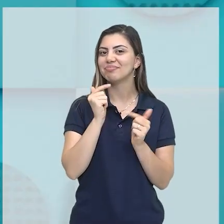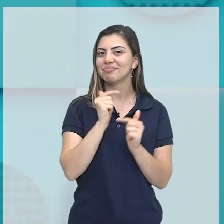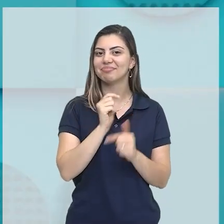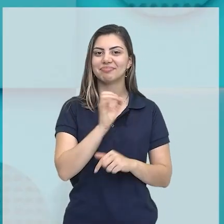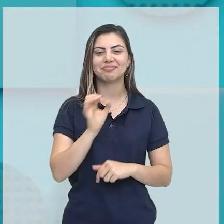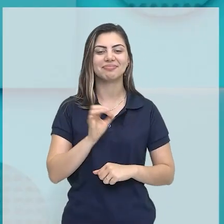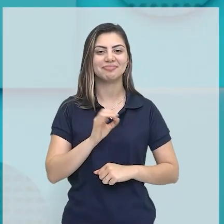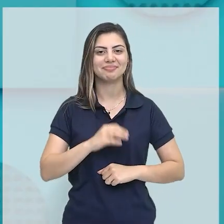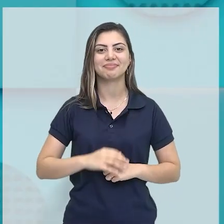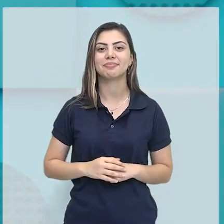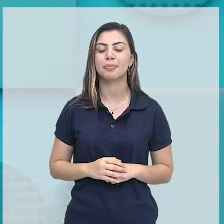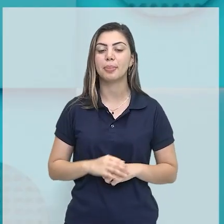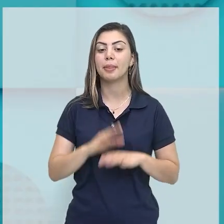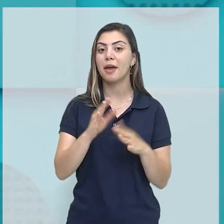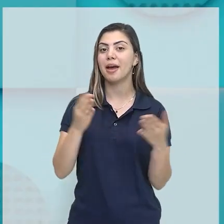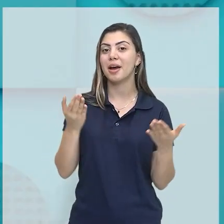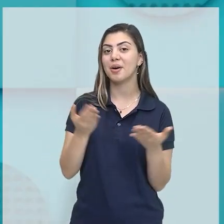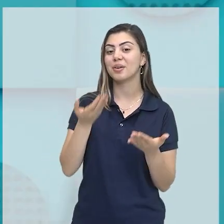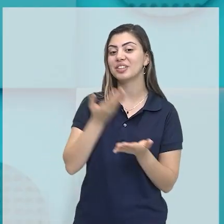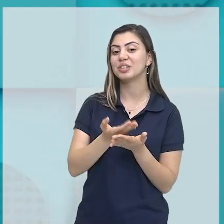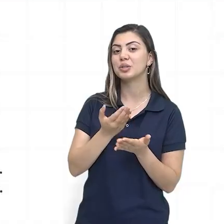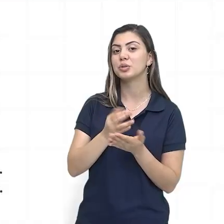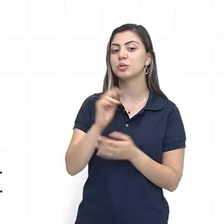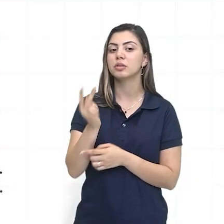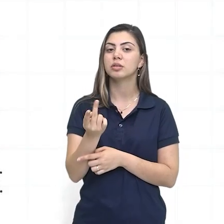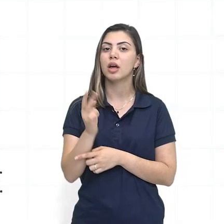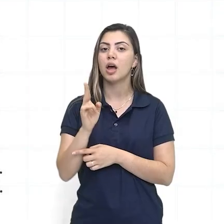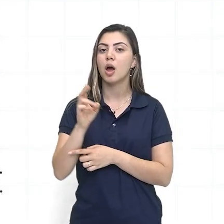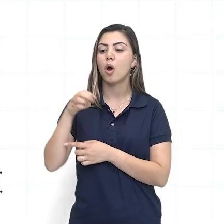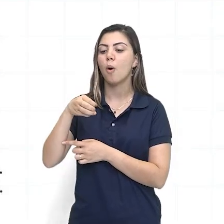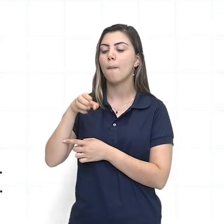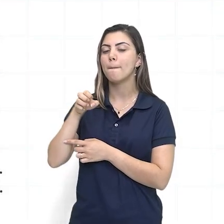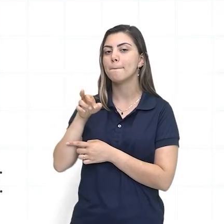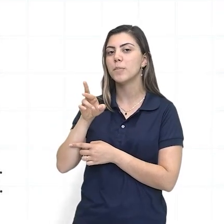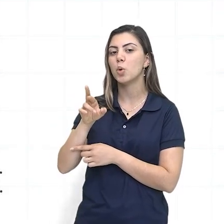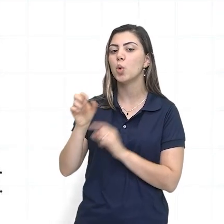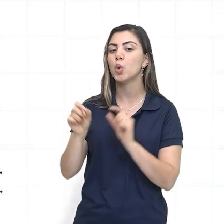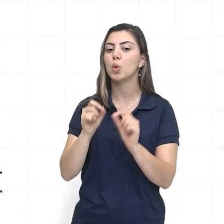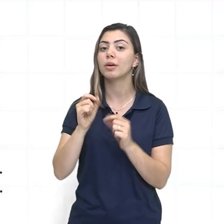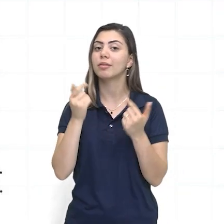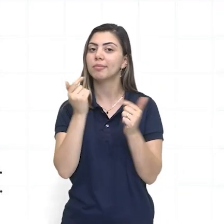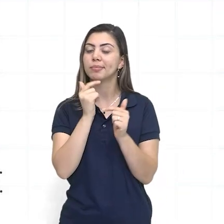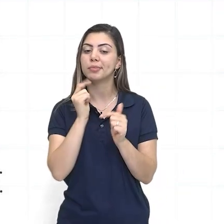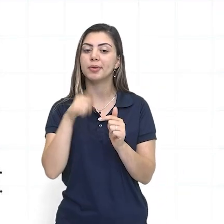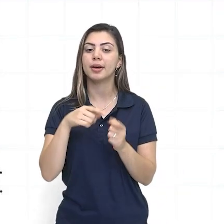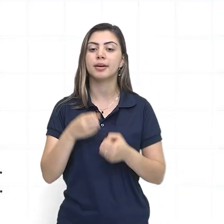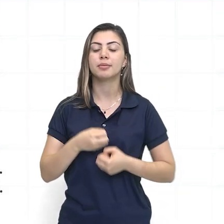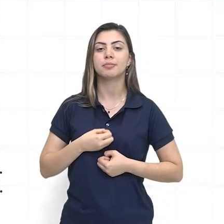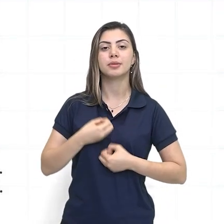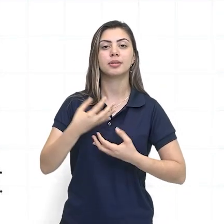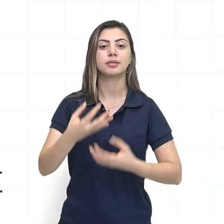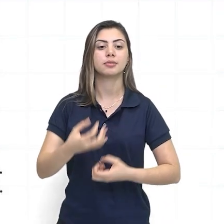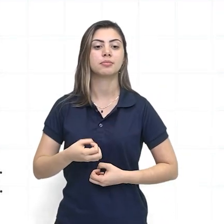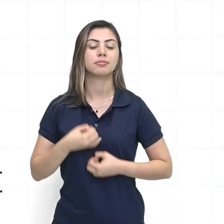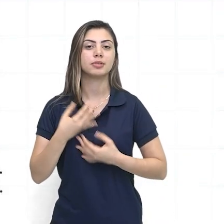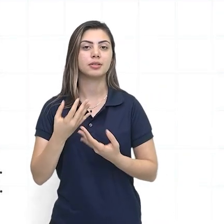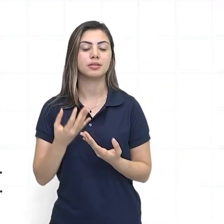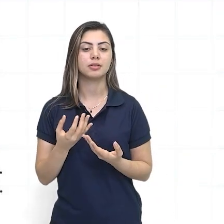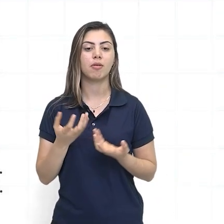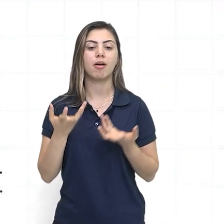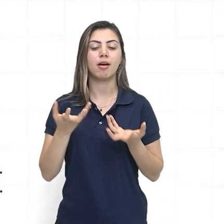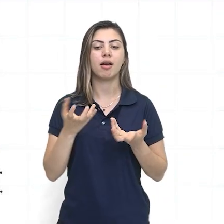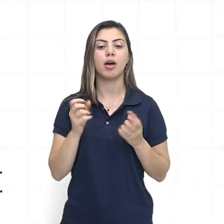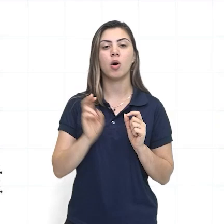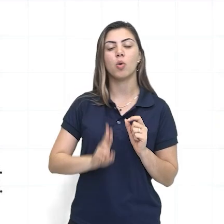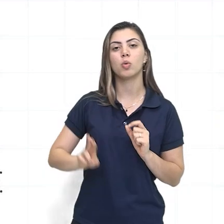imagens. Então, vamos conhecer o que é o humor. O humor é uma forma de expressão criativa que utiliza o